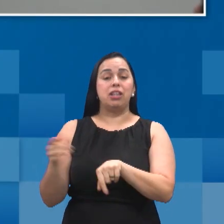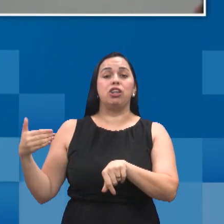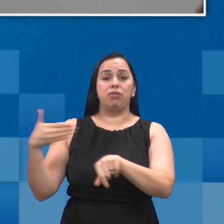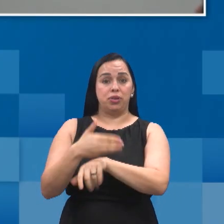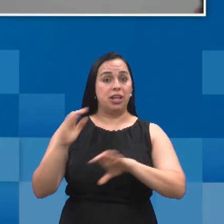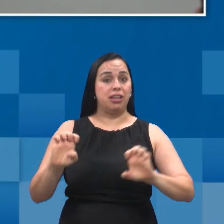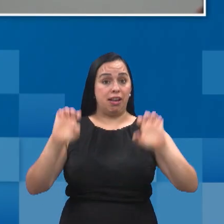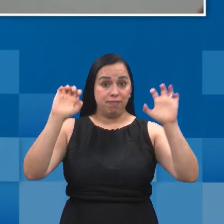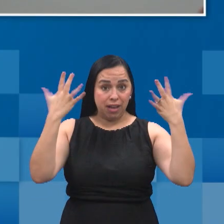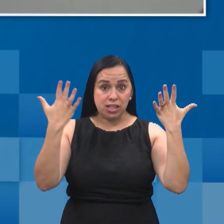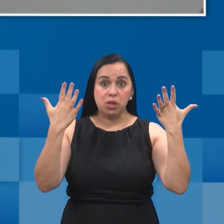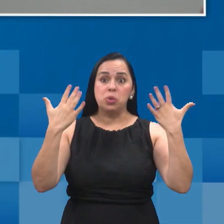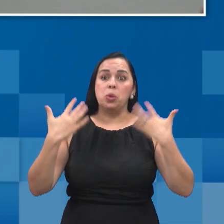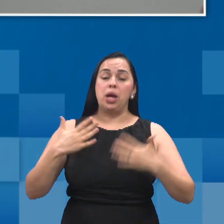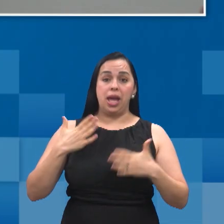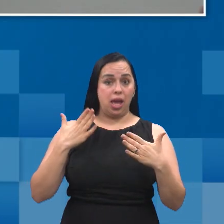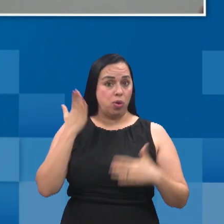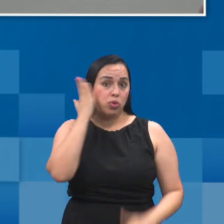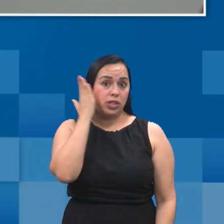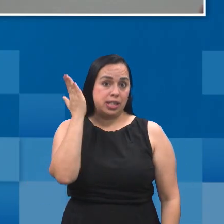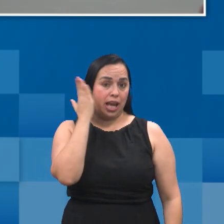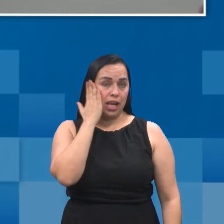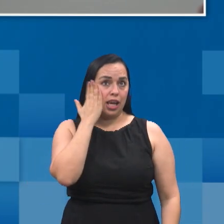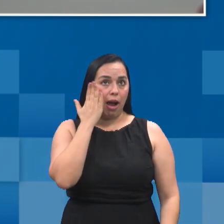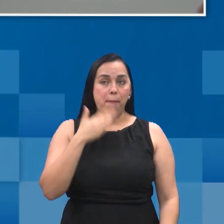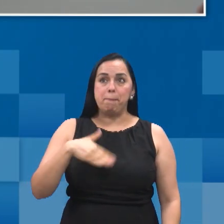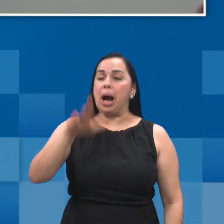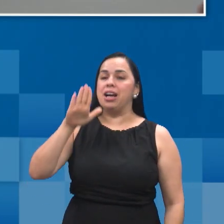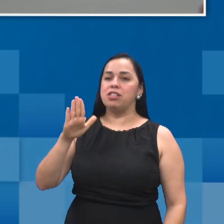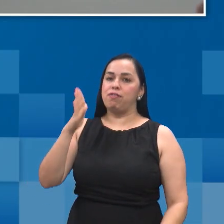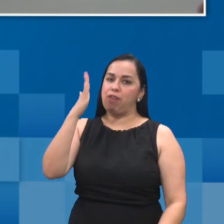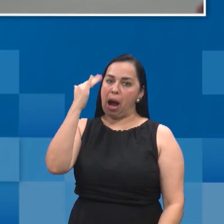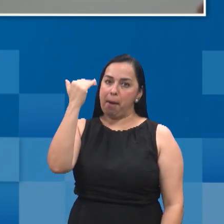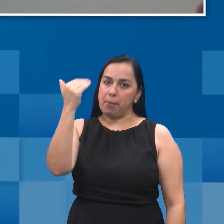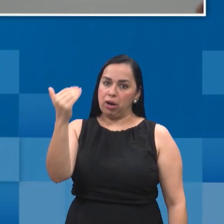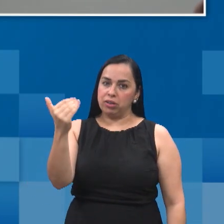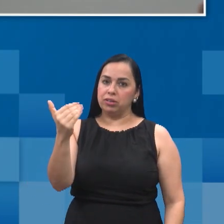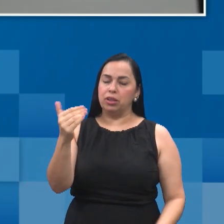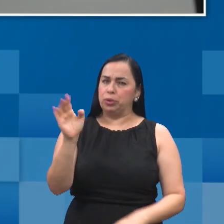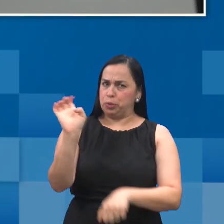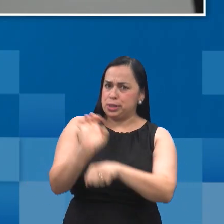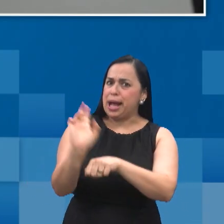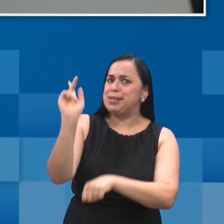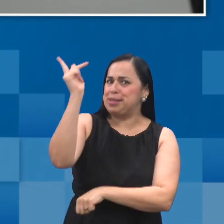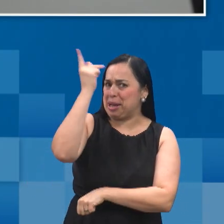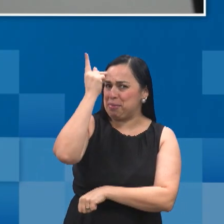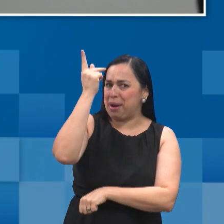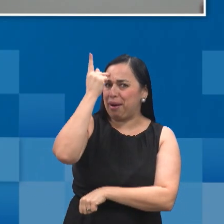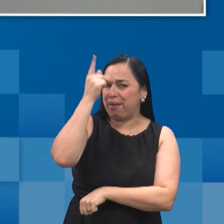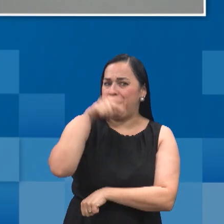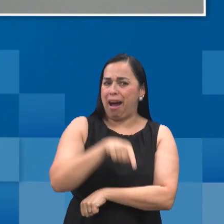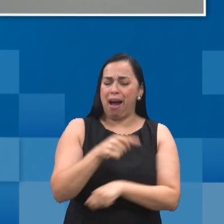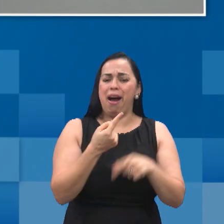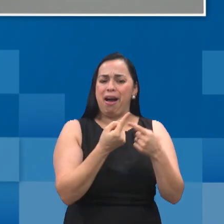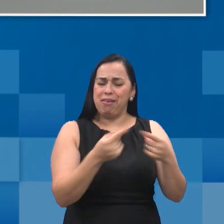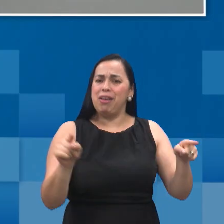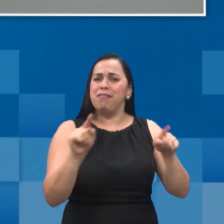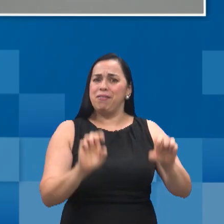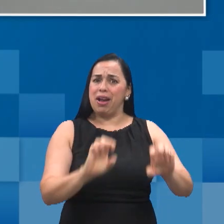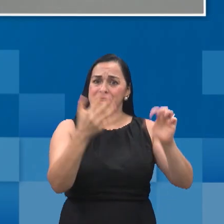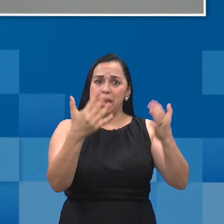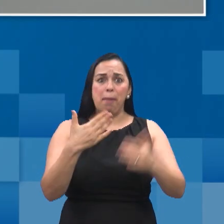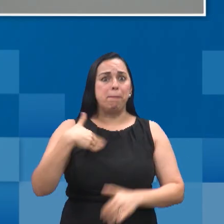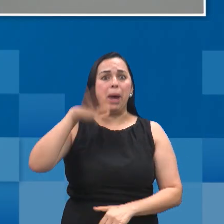sei que realmente é uma das maiores festas da vez praticamente do estado de São Paulo, né? Então, meus parabéns.